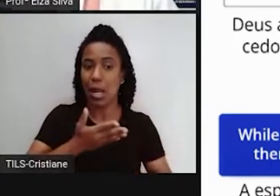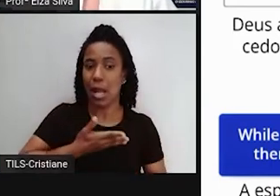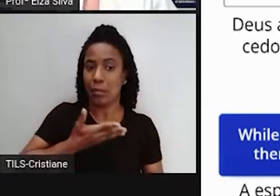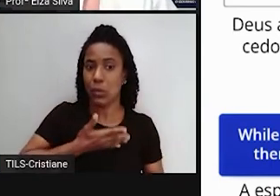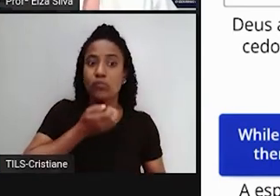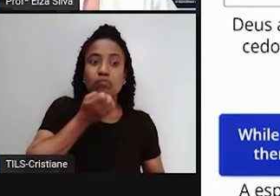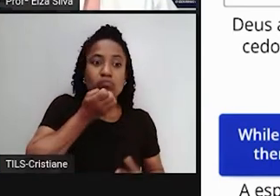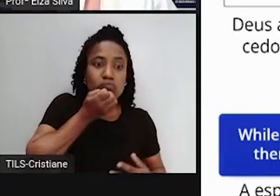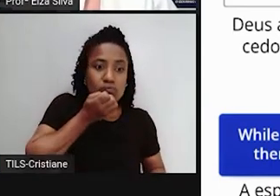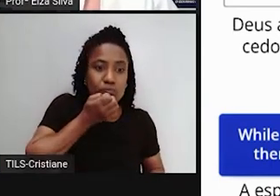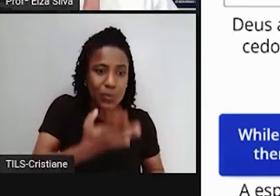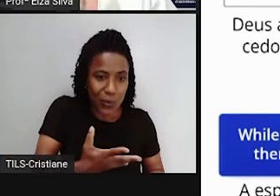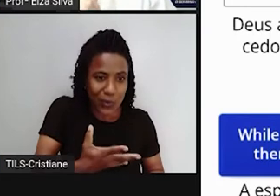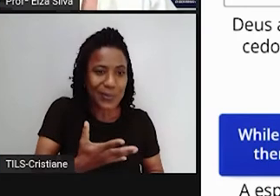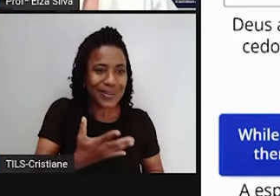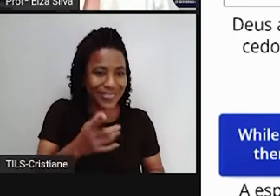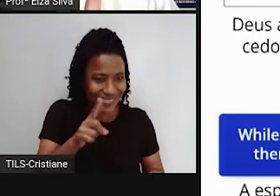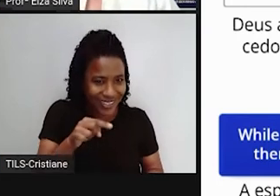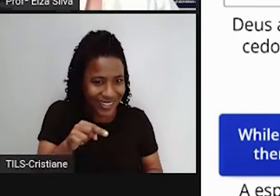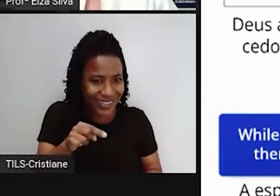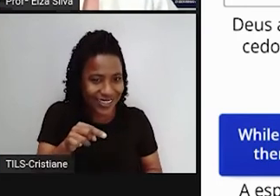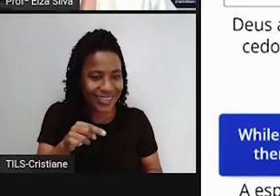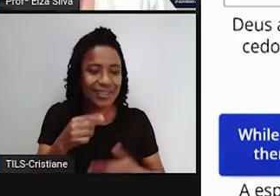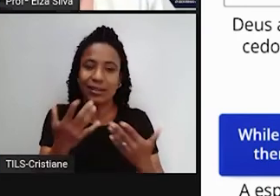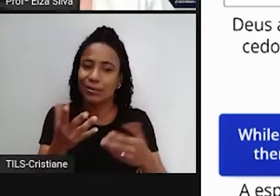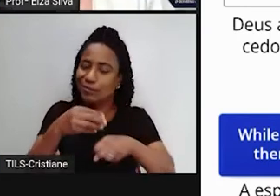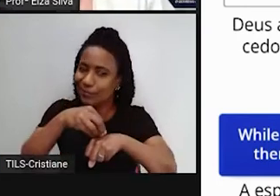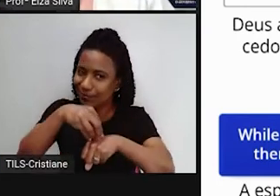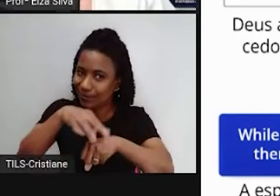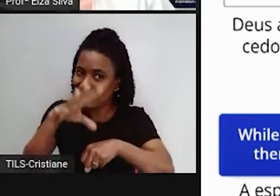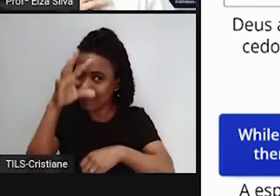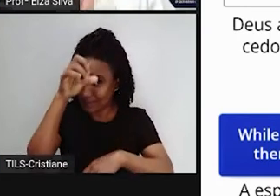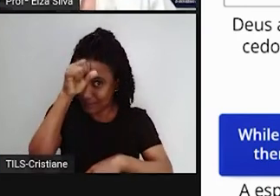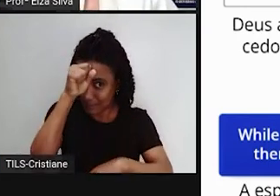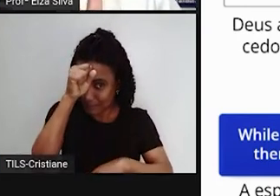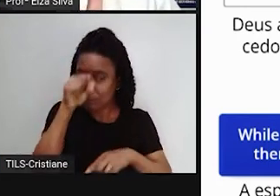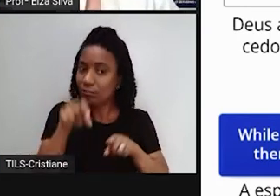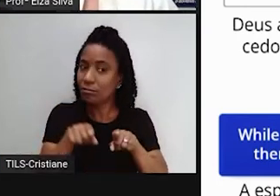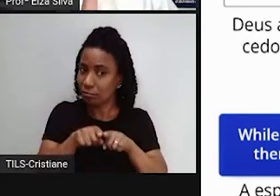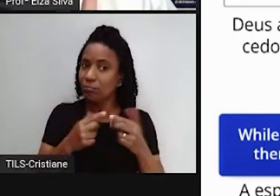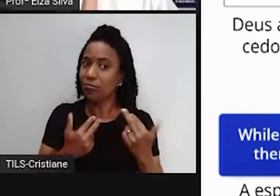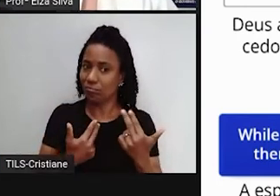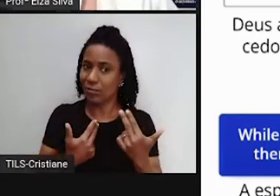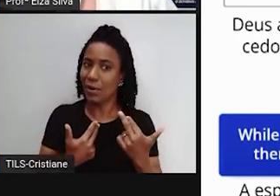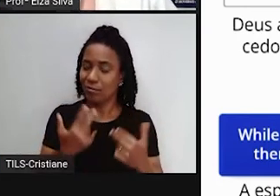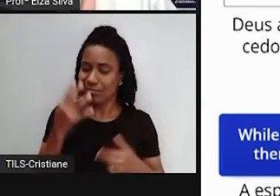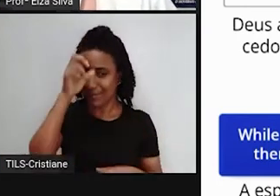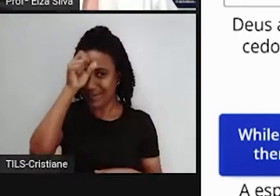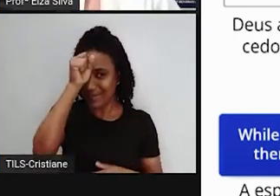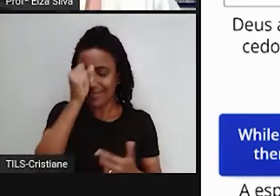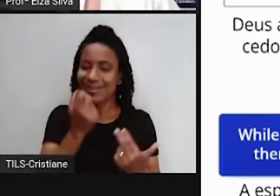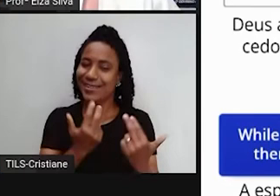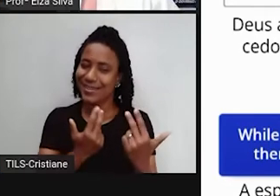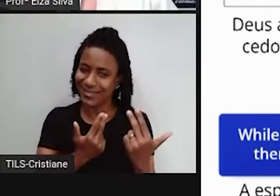amizades. Ok? Então, fica aí mais esse ensinamento para a gente. Para mim também, viu? Para mim